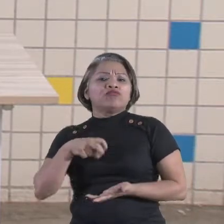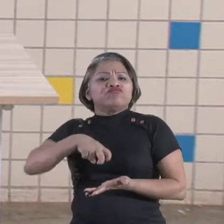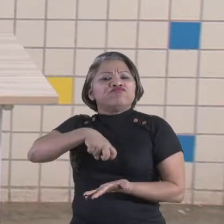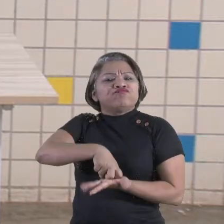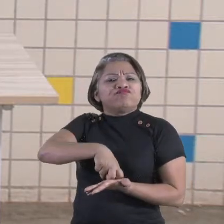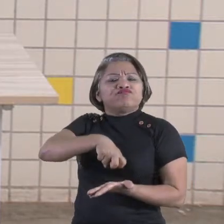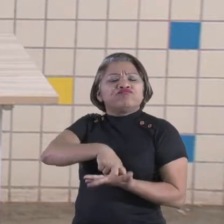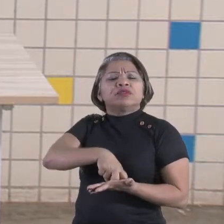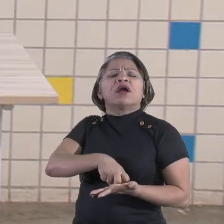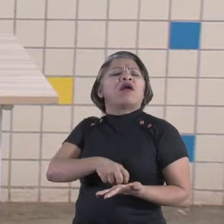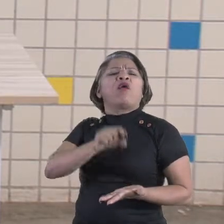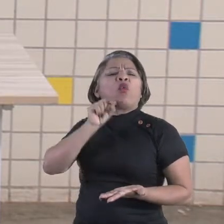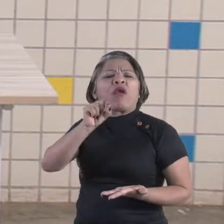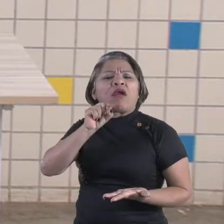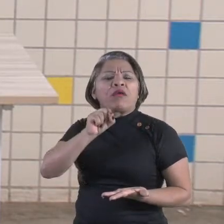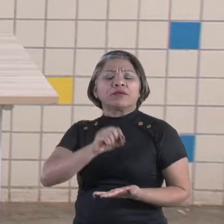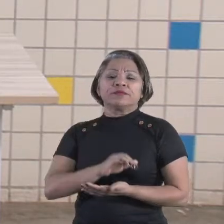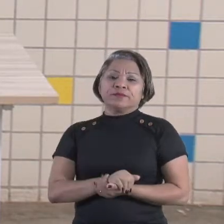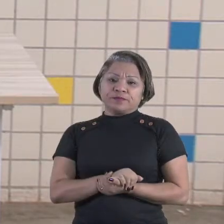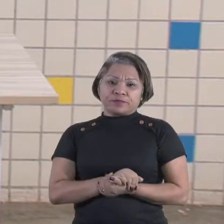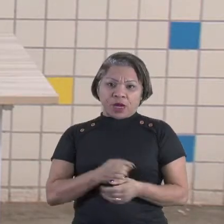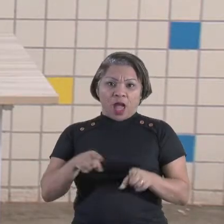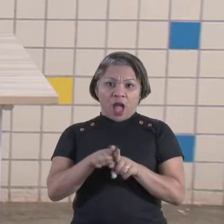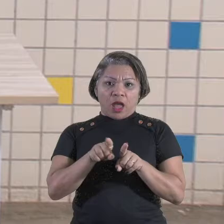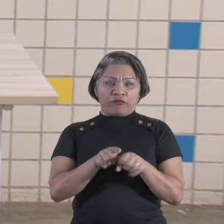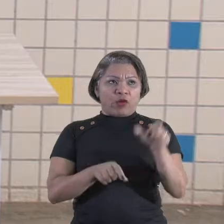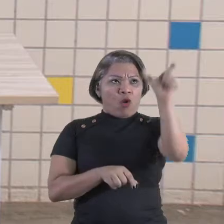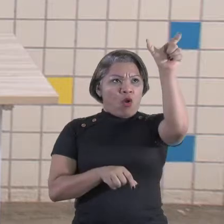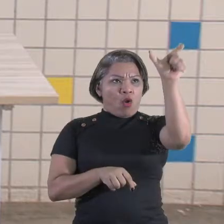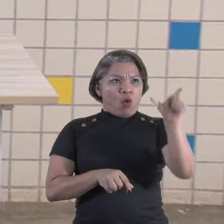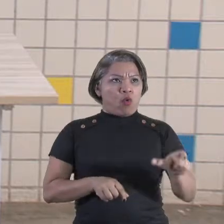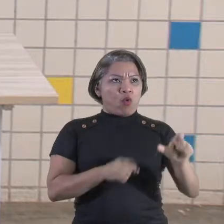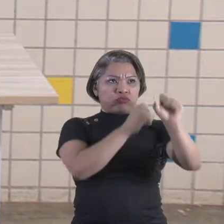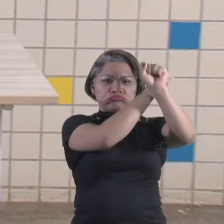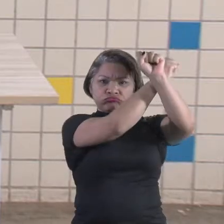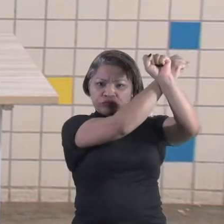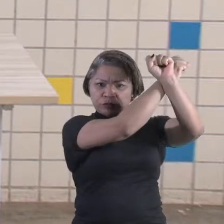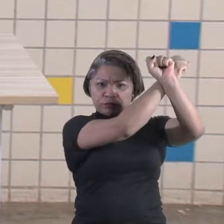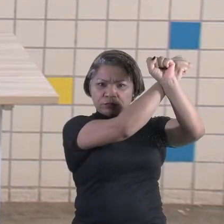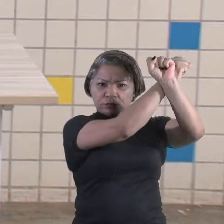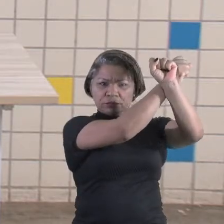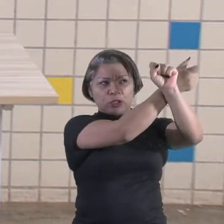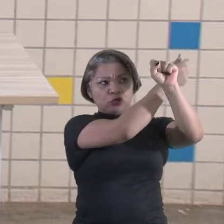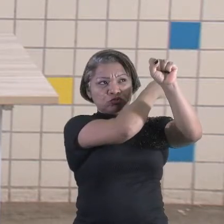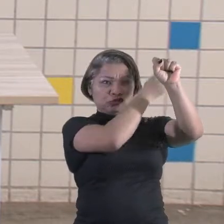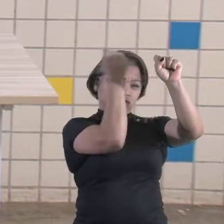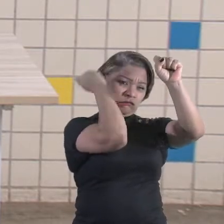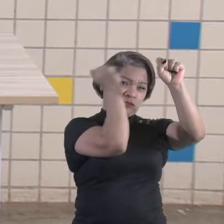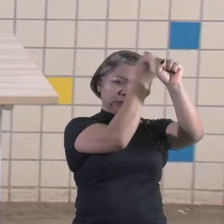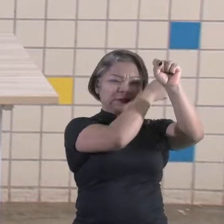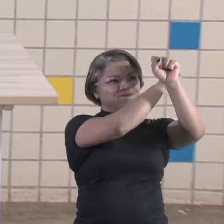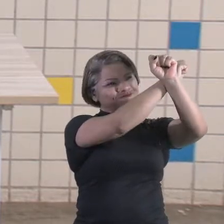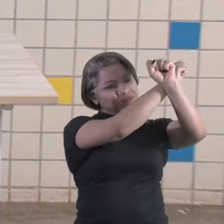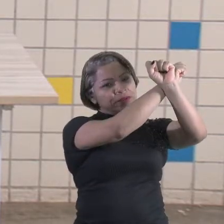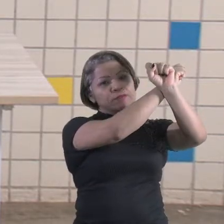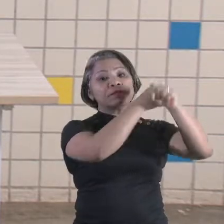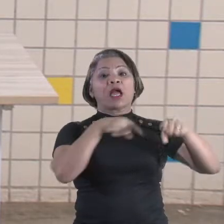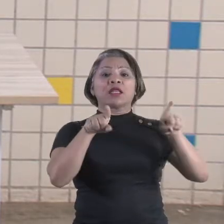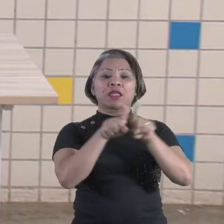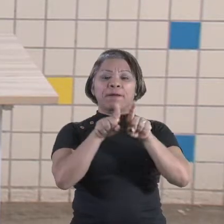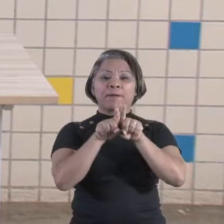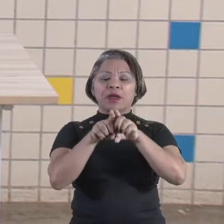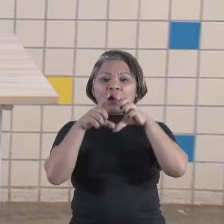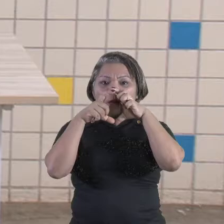eram, às vezes, o tronco, que era a forma mais severa, e também a